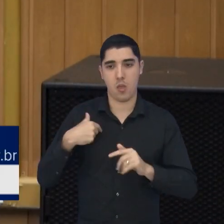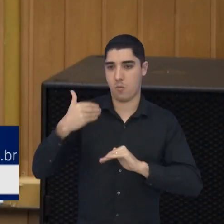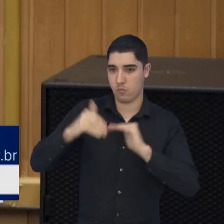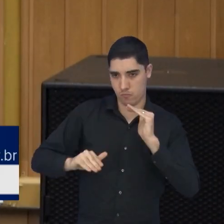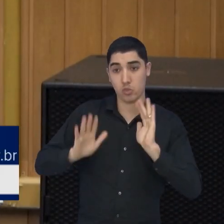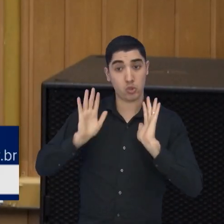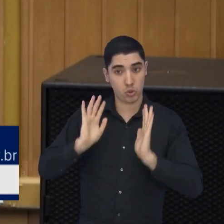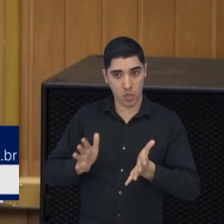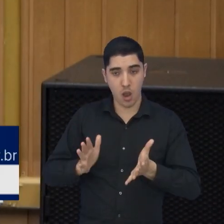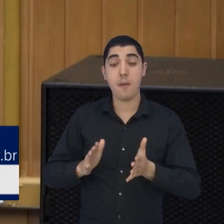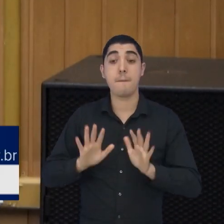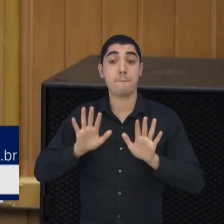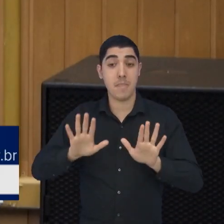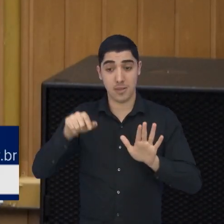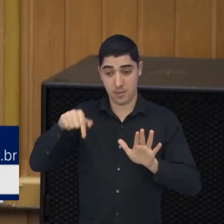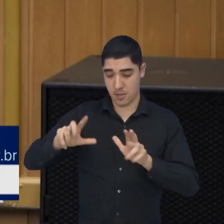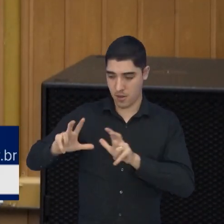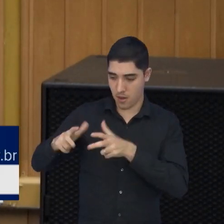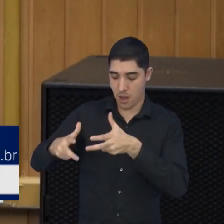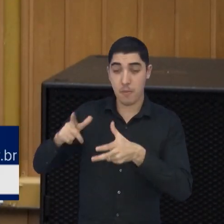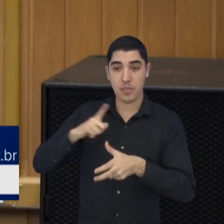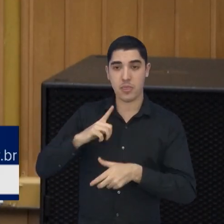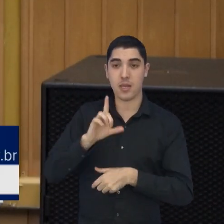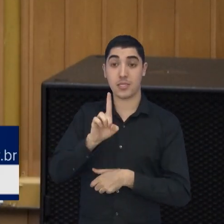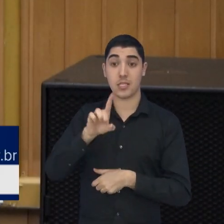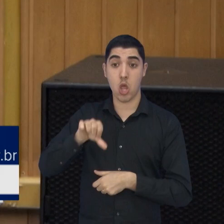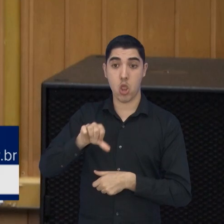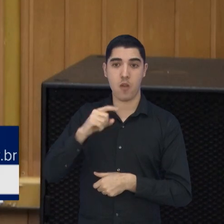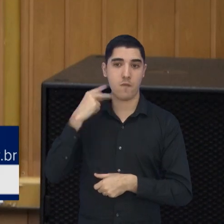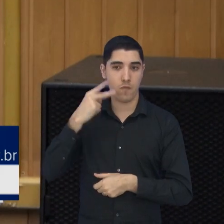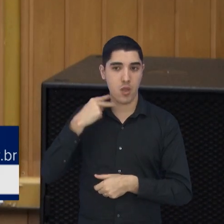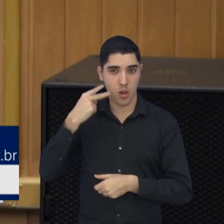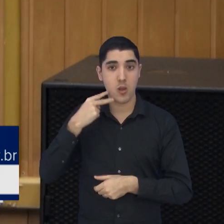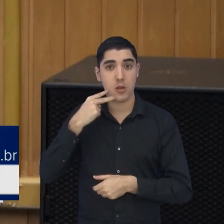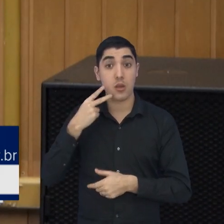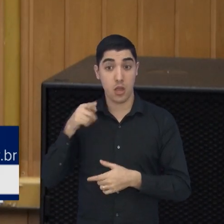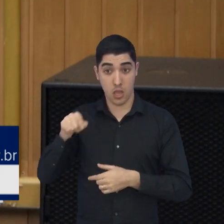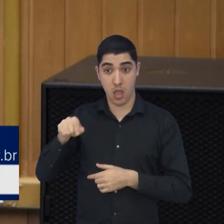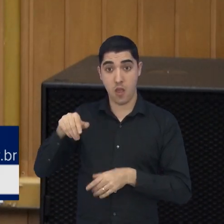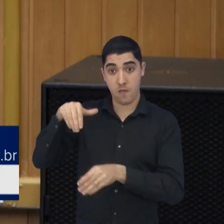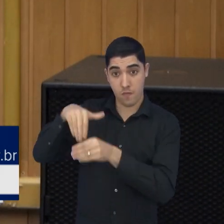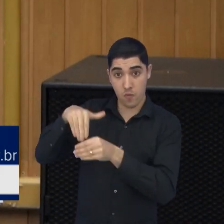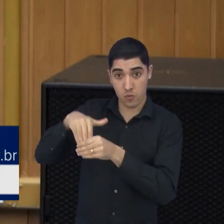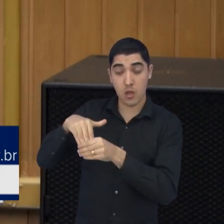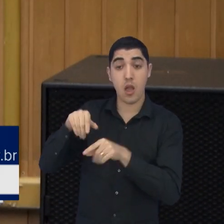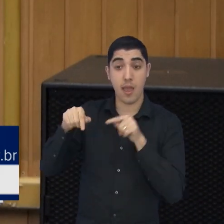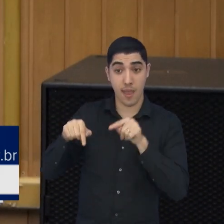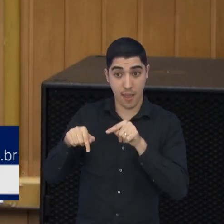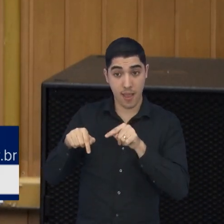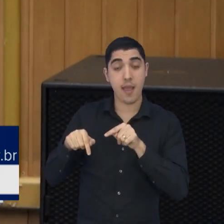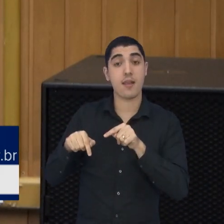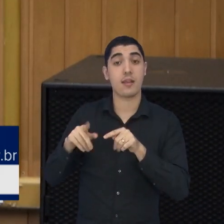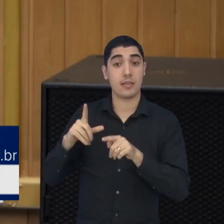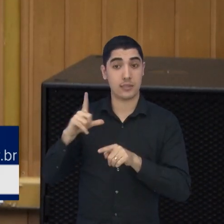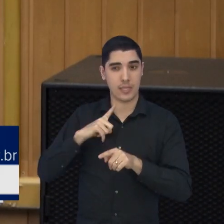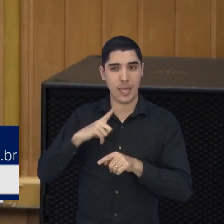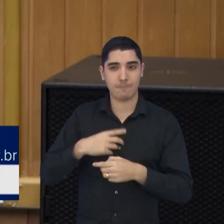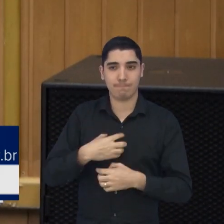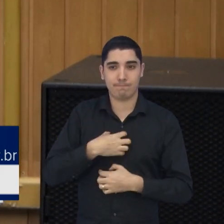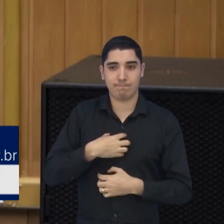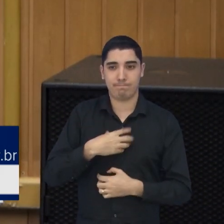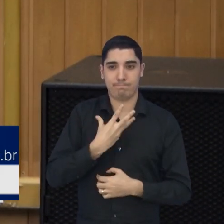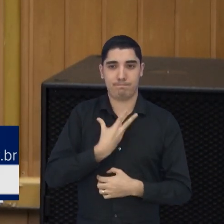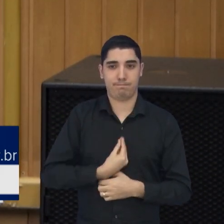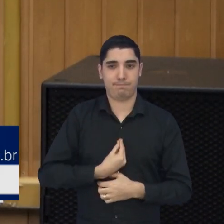aqui na casa hoje nós temos 19 vereadores. E essa votação, ela é realmente constrangedora e ela